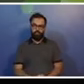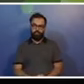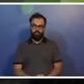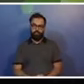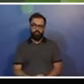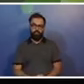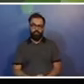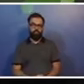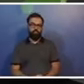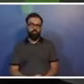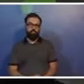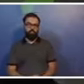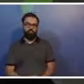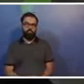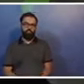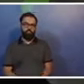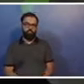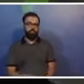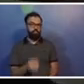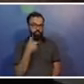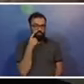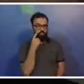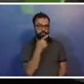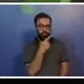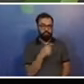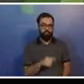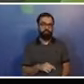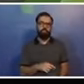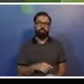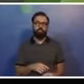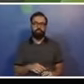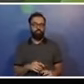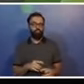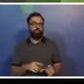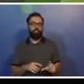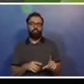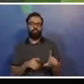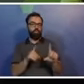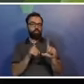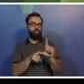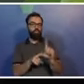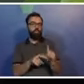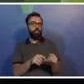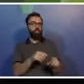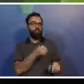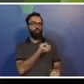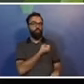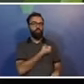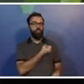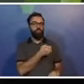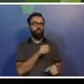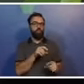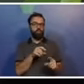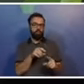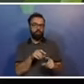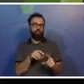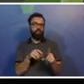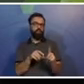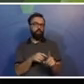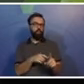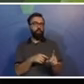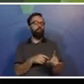Termo algébrico é isso aqui, ó. Quando eu tenho números e letras. O número é